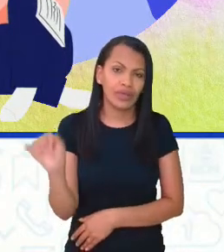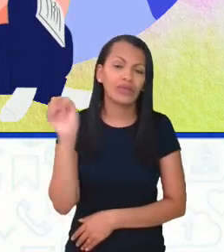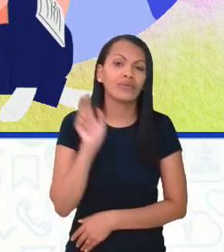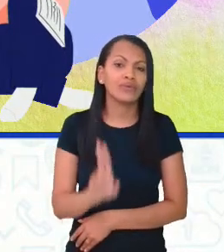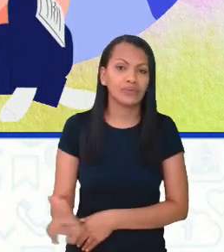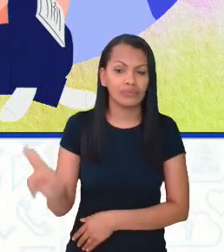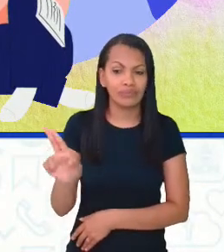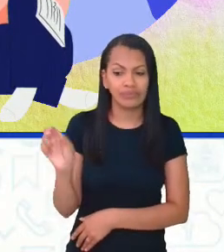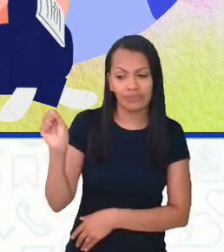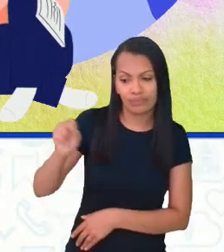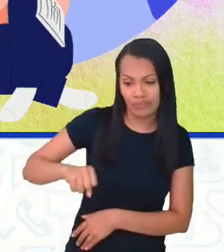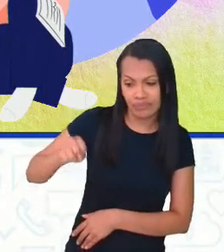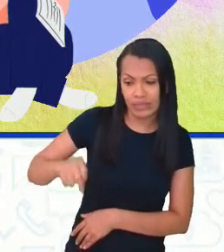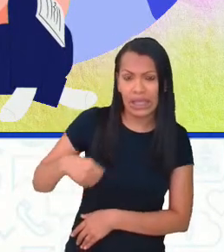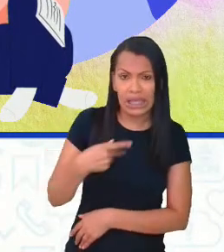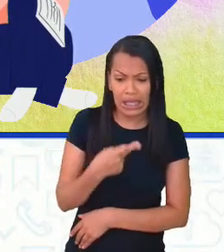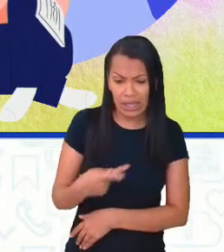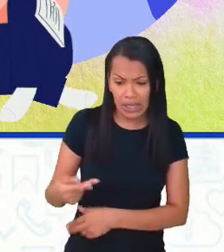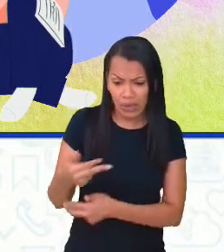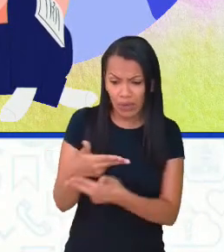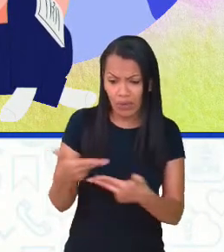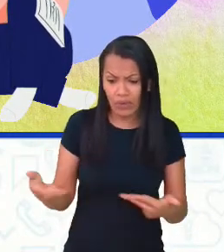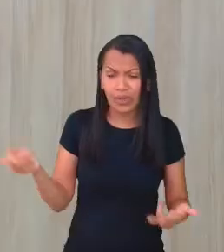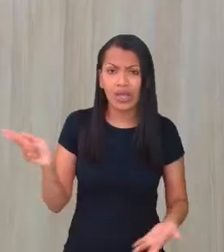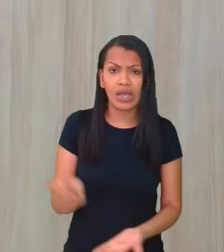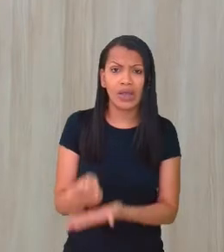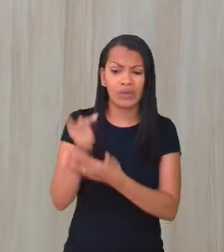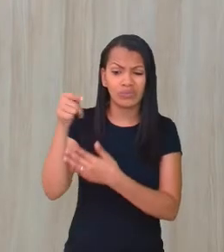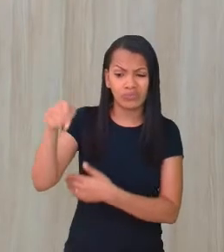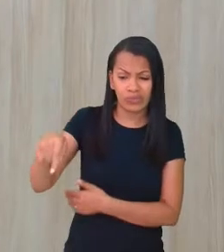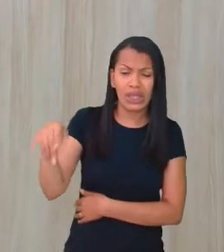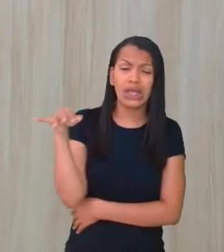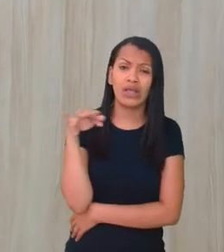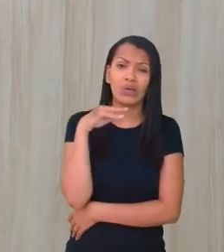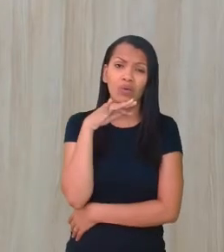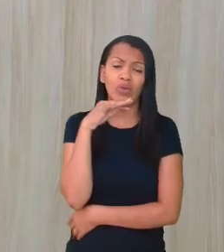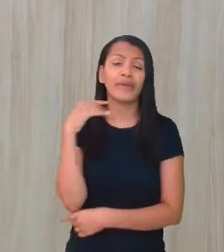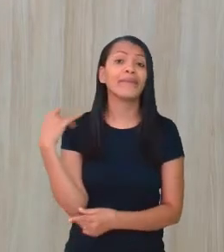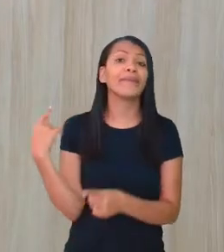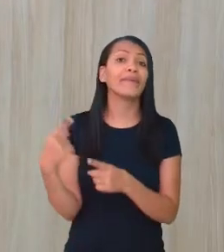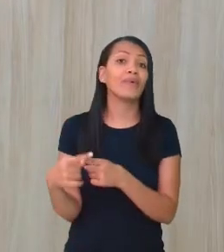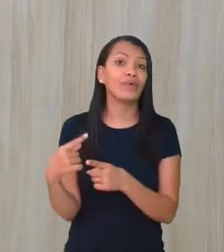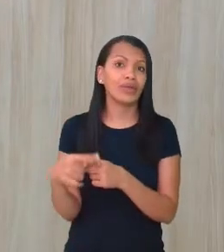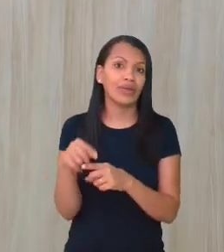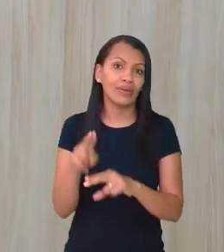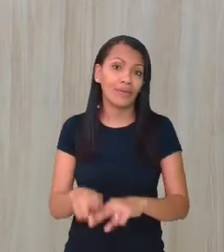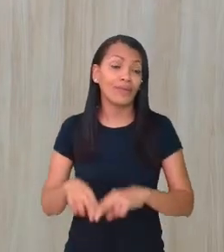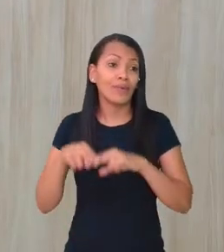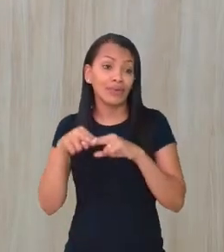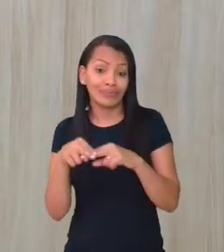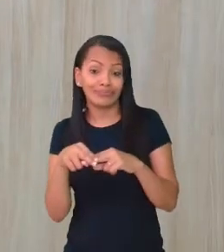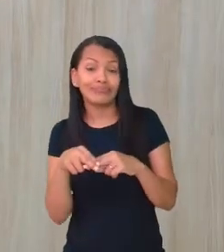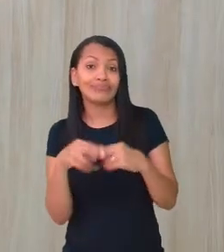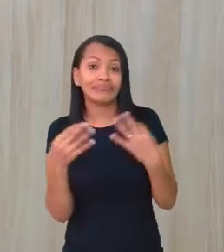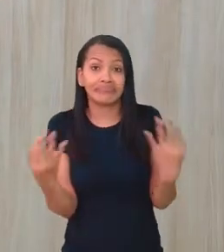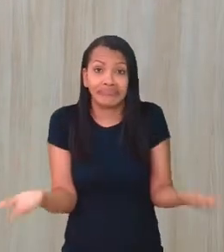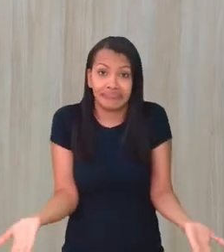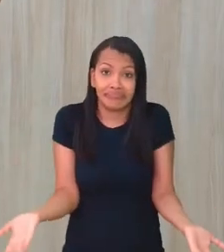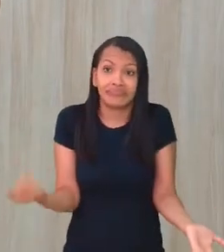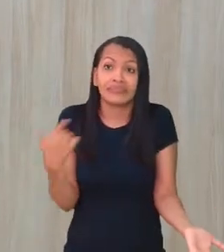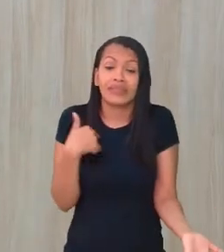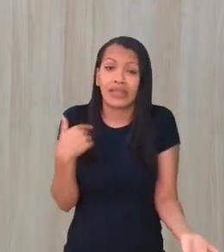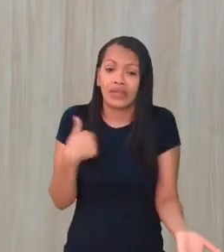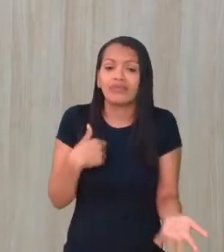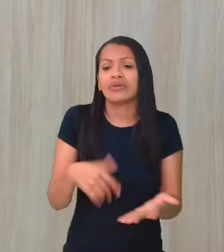de dizer, olha, essa situação que aconteceu com fulano foi ruim. E foi ruim por quê? Por isso, por aquilo outro. E aí eu